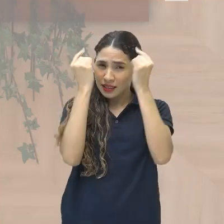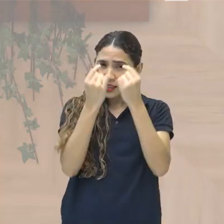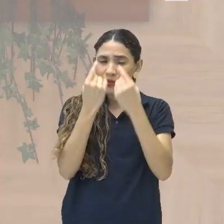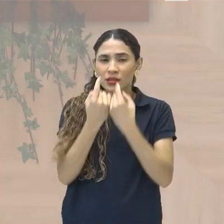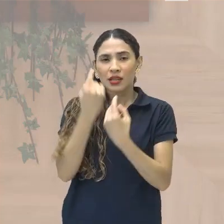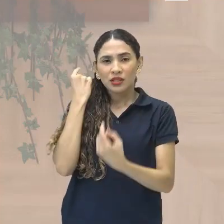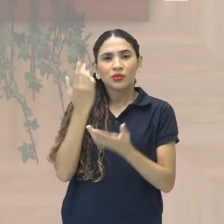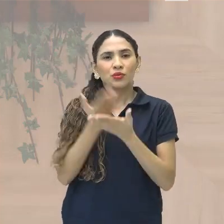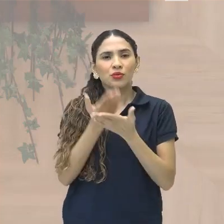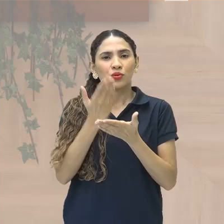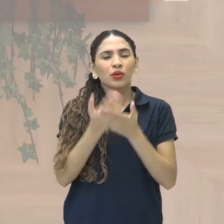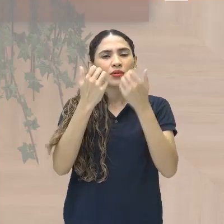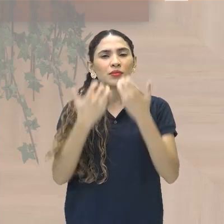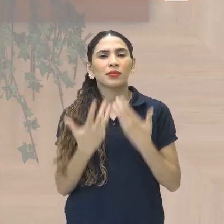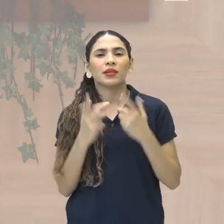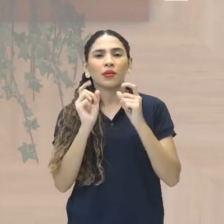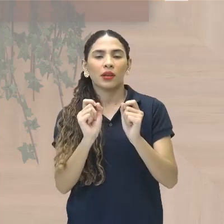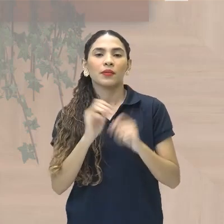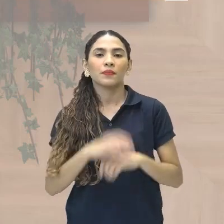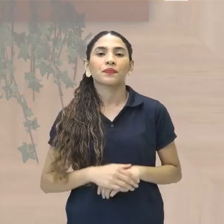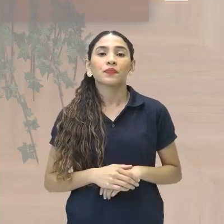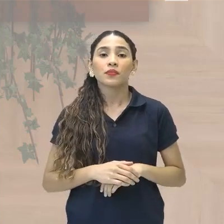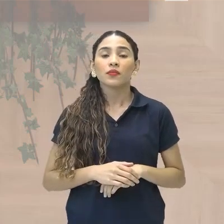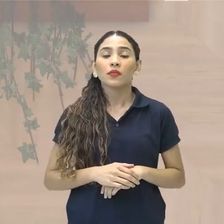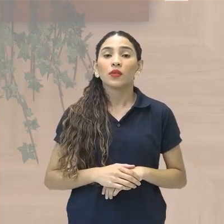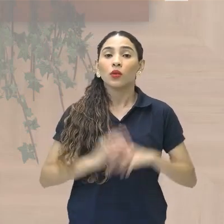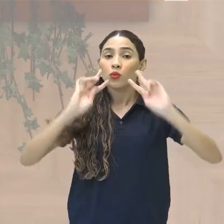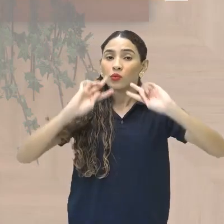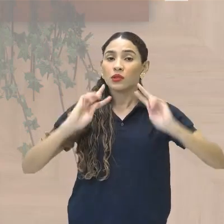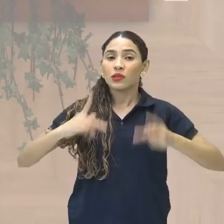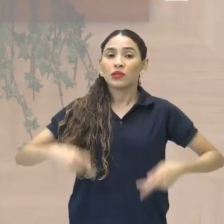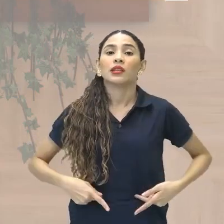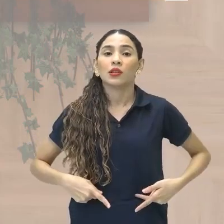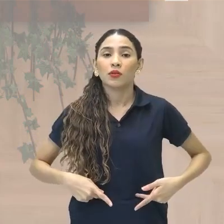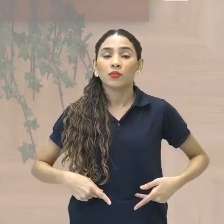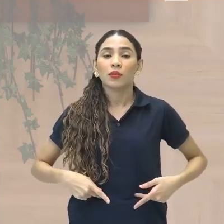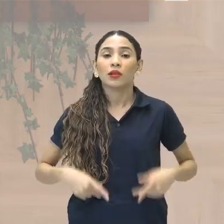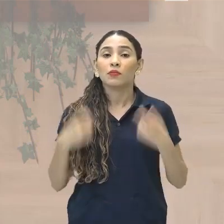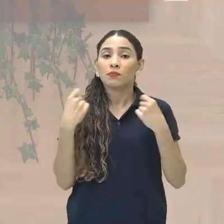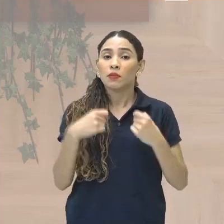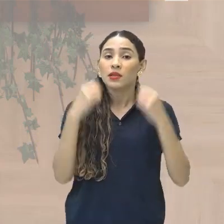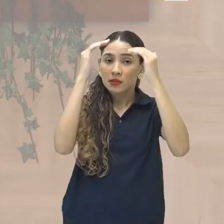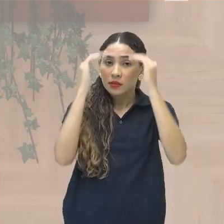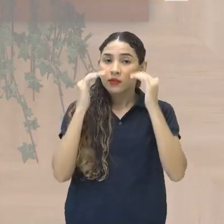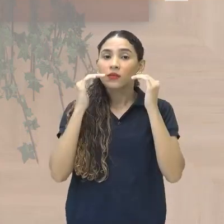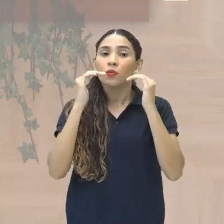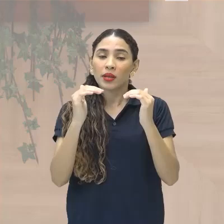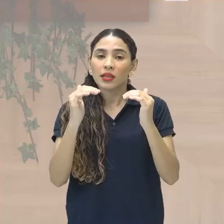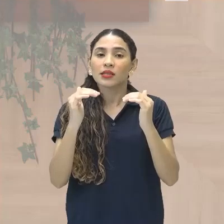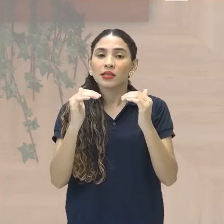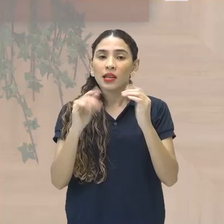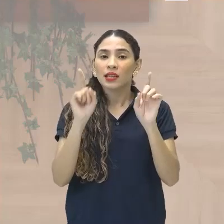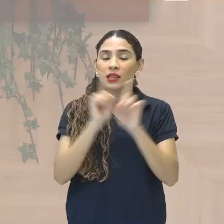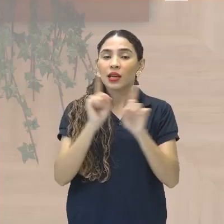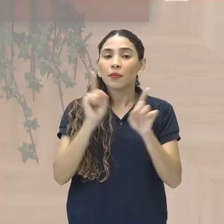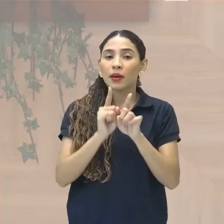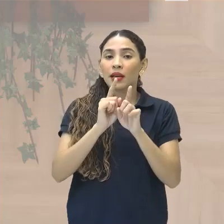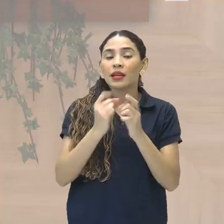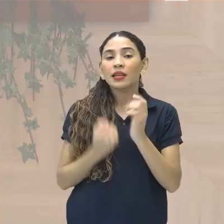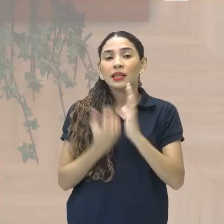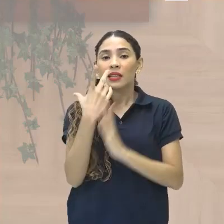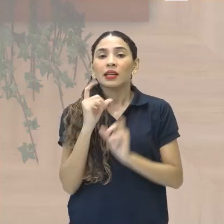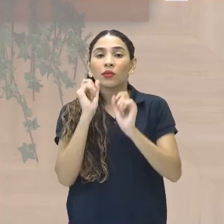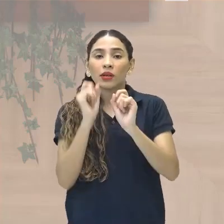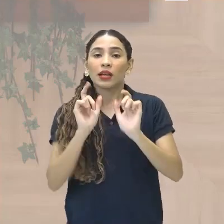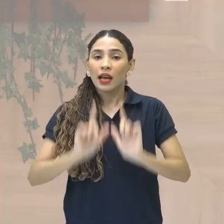antigos, onde ela explica que o indivíduo submete sua vontade e determina